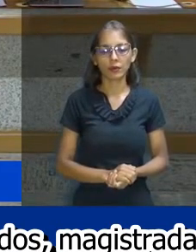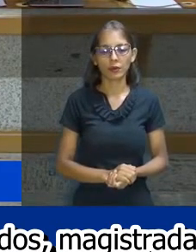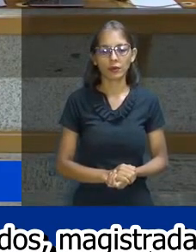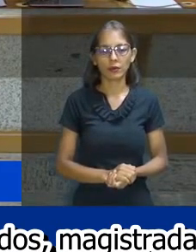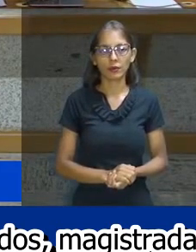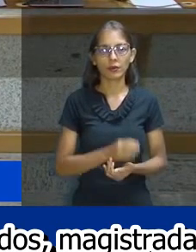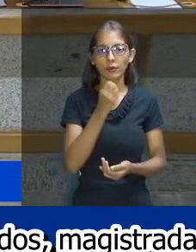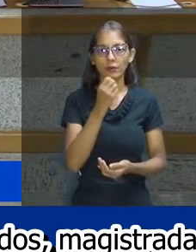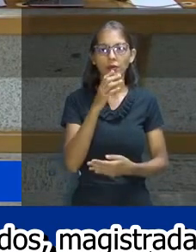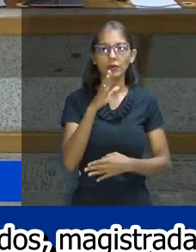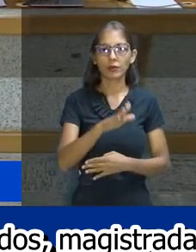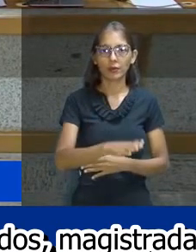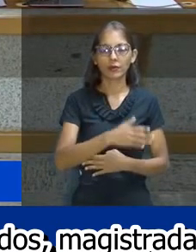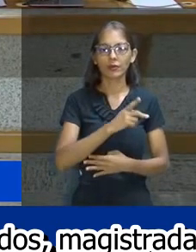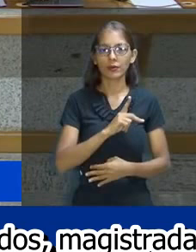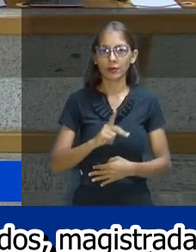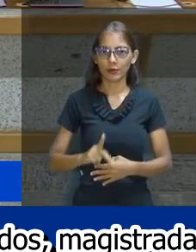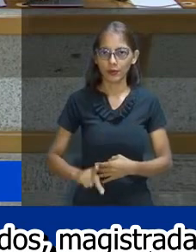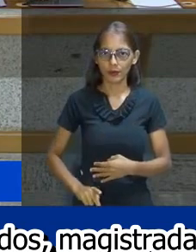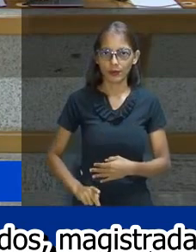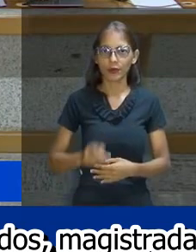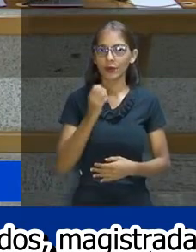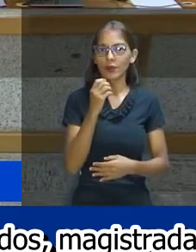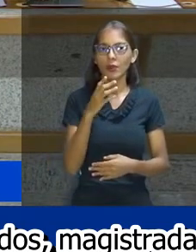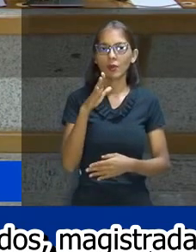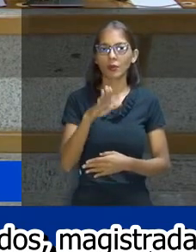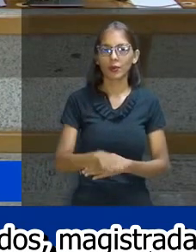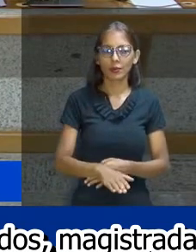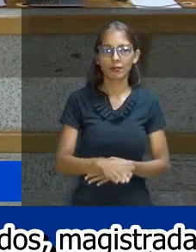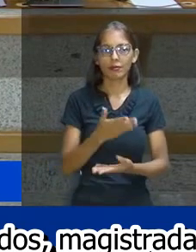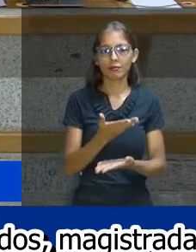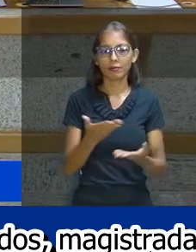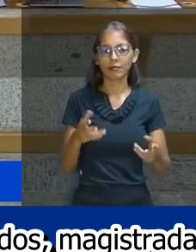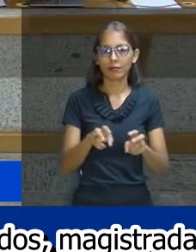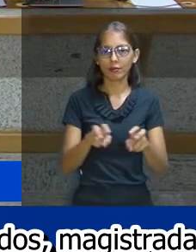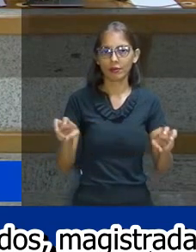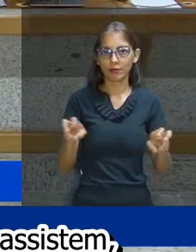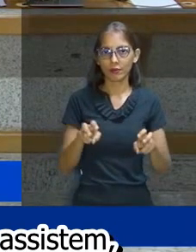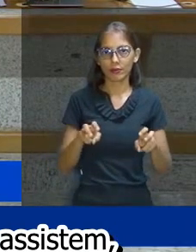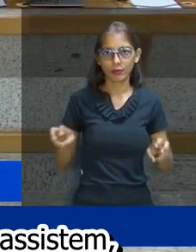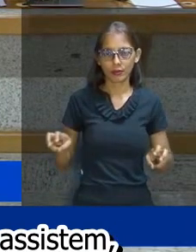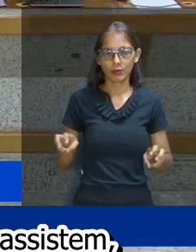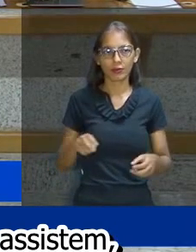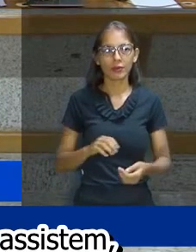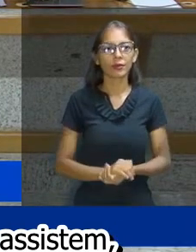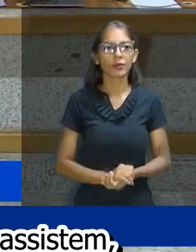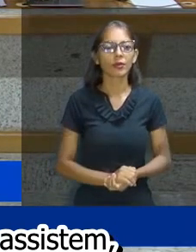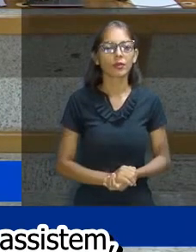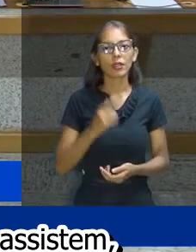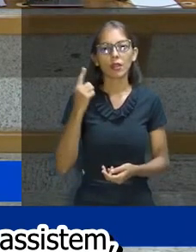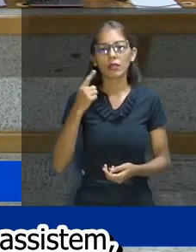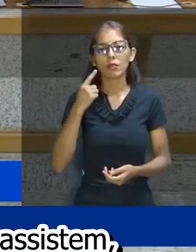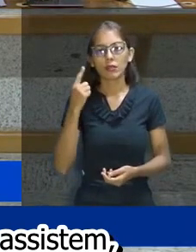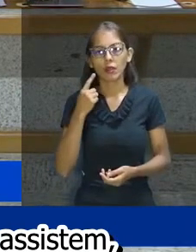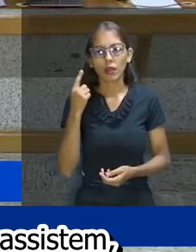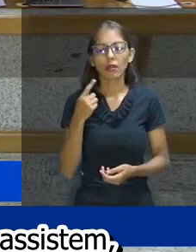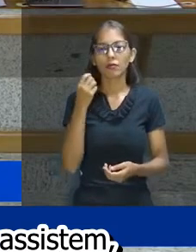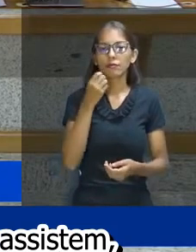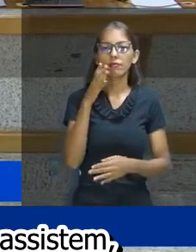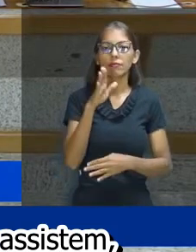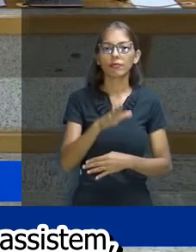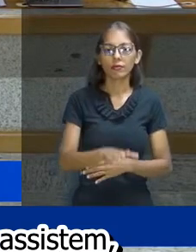Boa tarde, senhor presidente. Boa tarde, senhores magistrados, magistradas. Boa tarde, senhor advogado. Boa